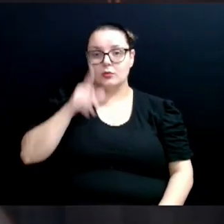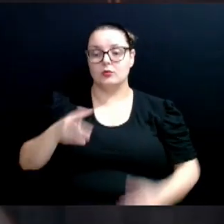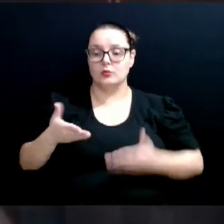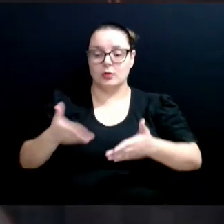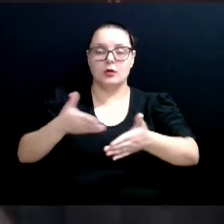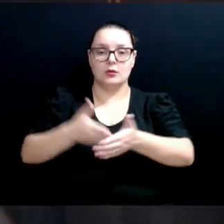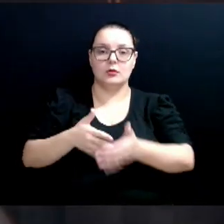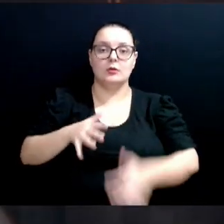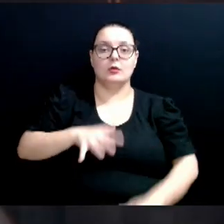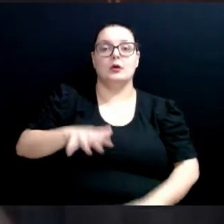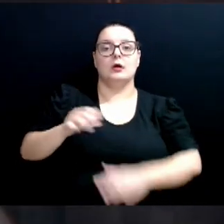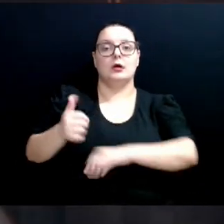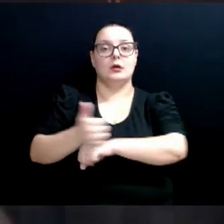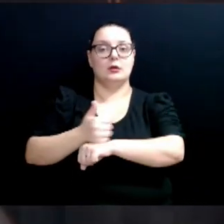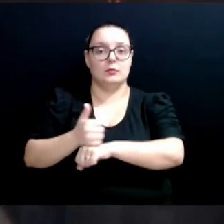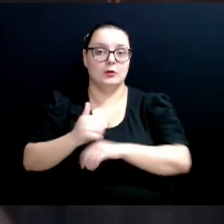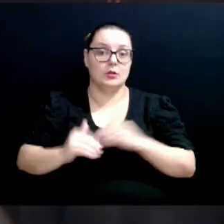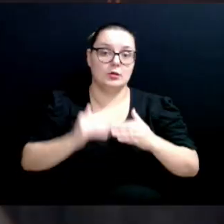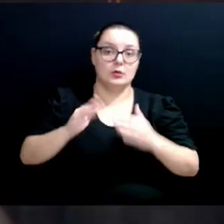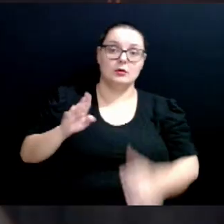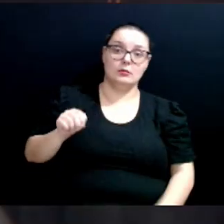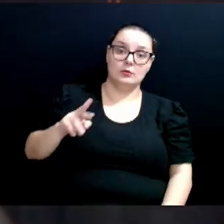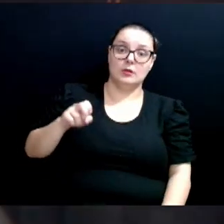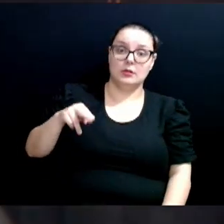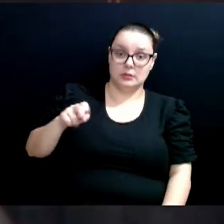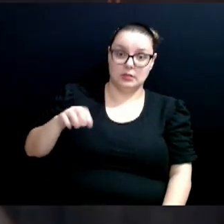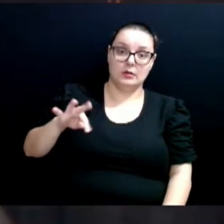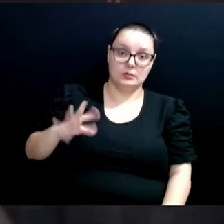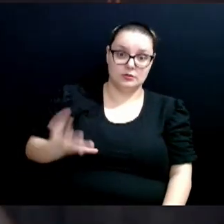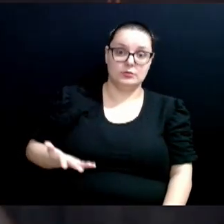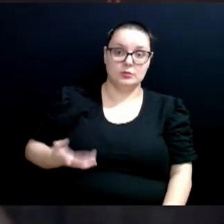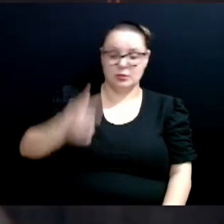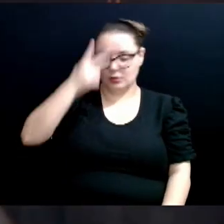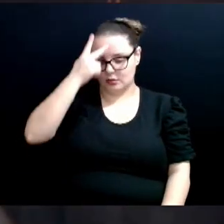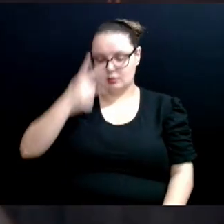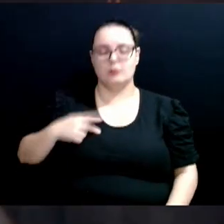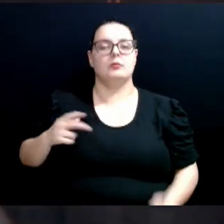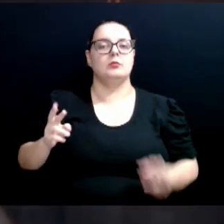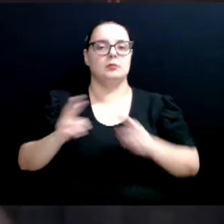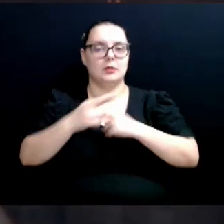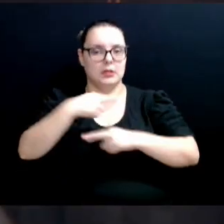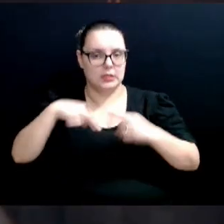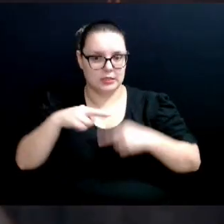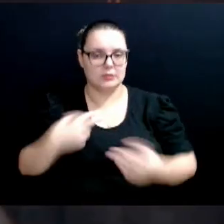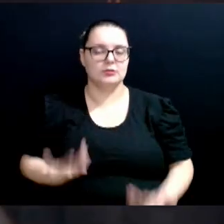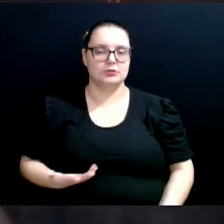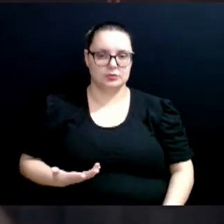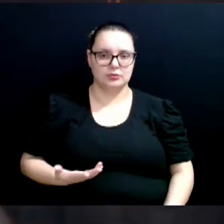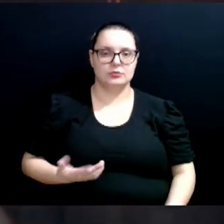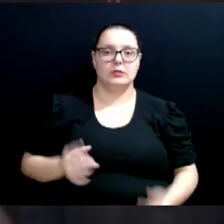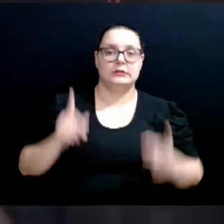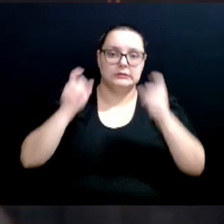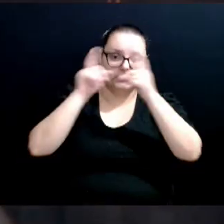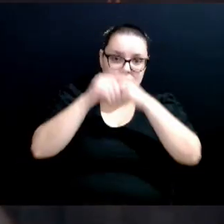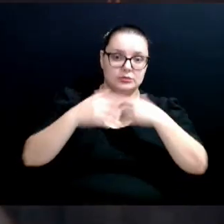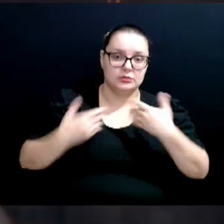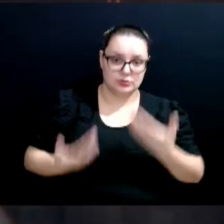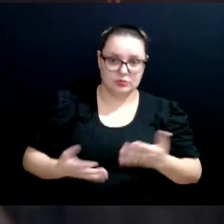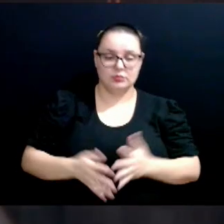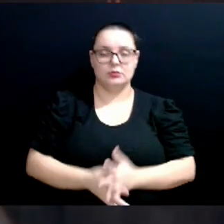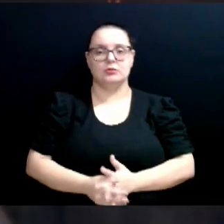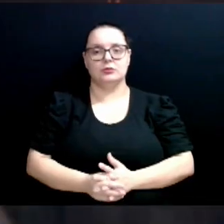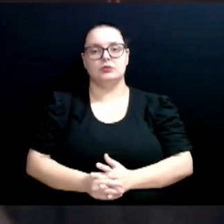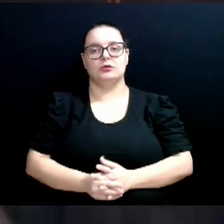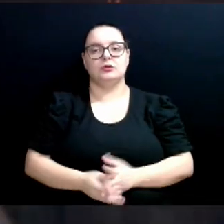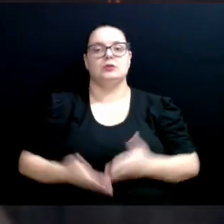profissional, desenvolver burnout. Então, acho que o próprio burnout ele está muito relacionado a essa dificuldade de impor os limites, logo